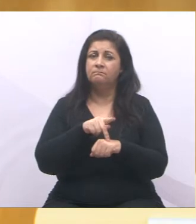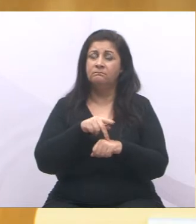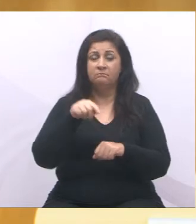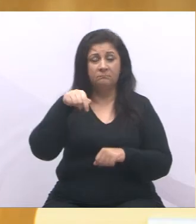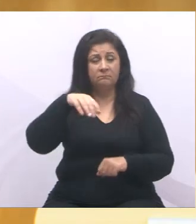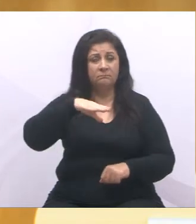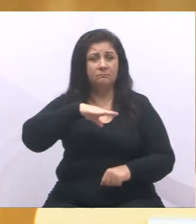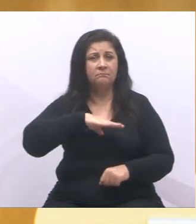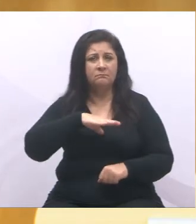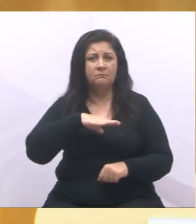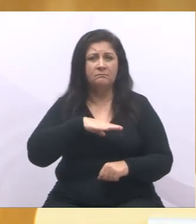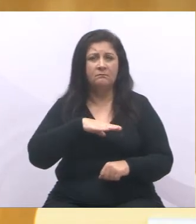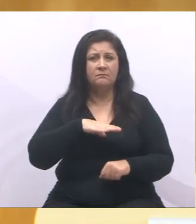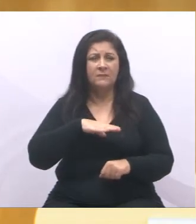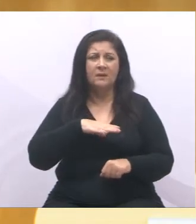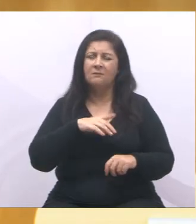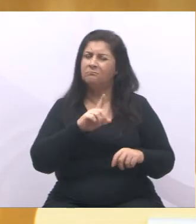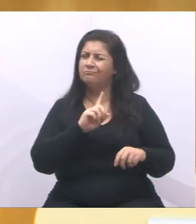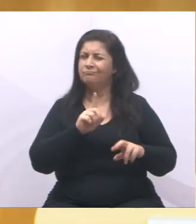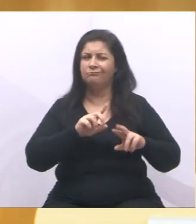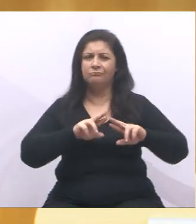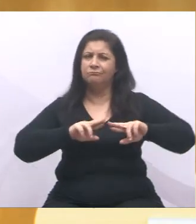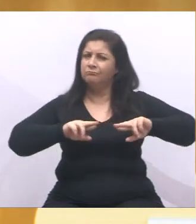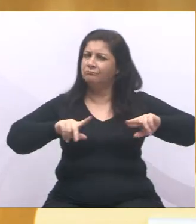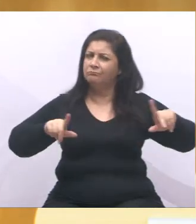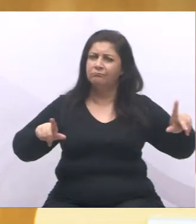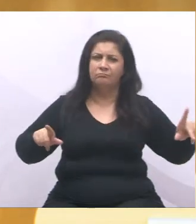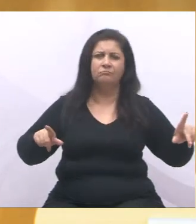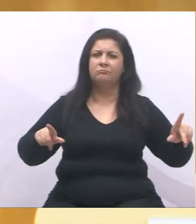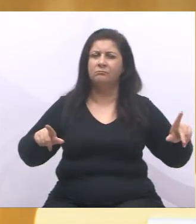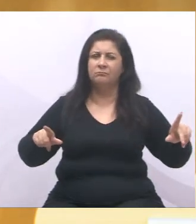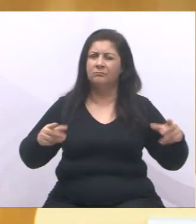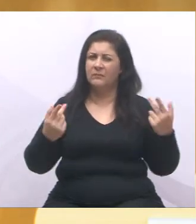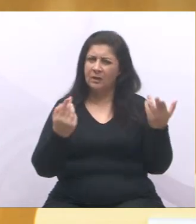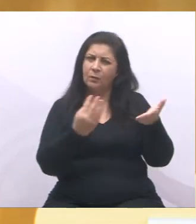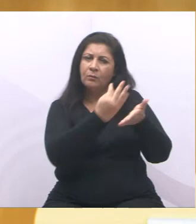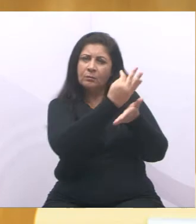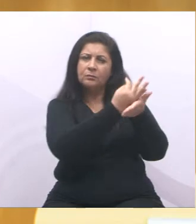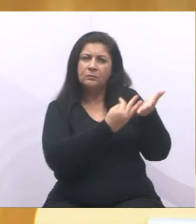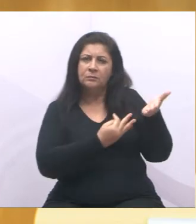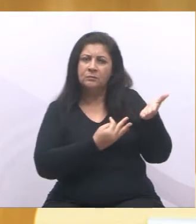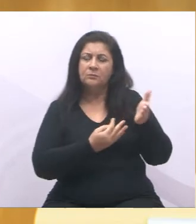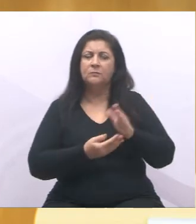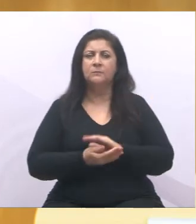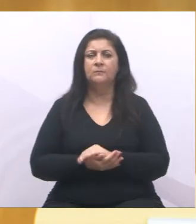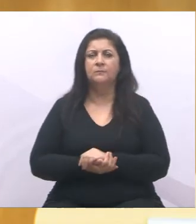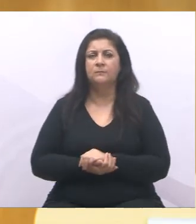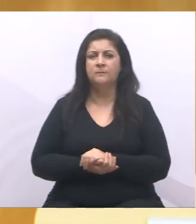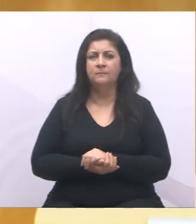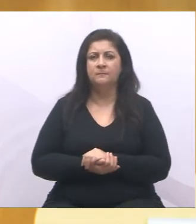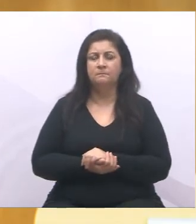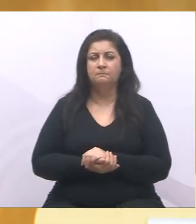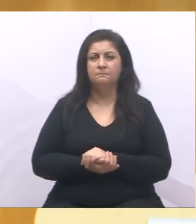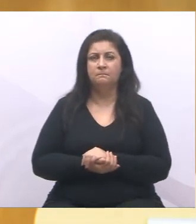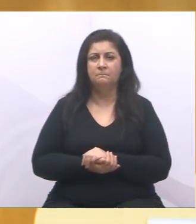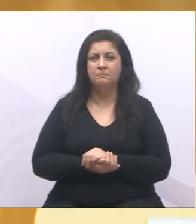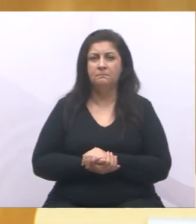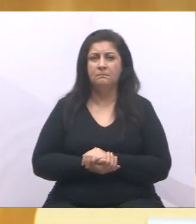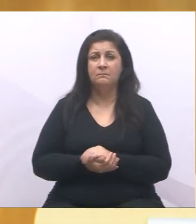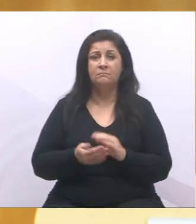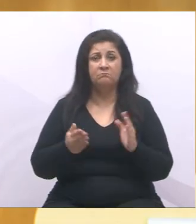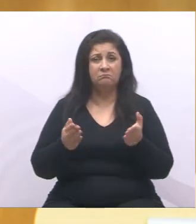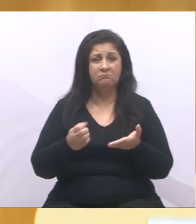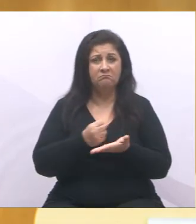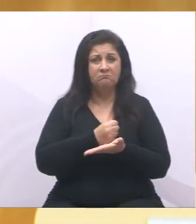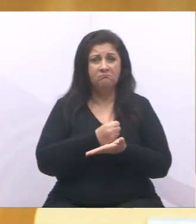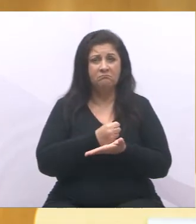cidade não muito diferente daquela retratada por Martin Luther King. Já se